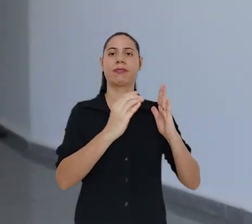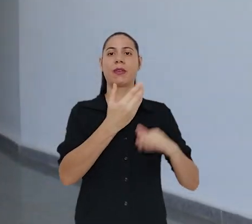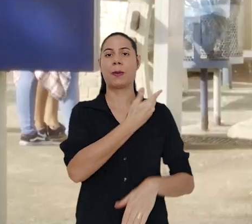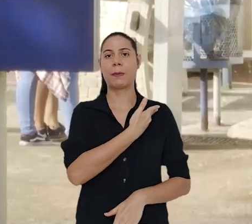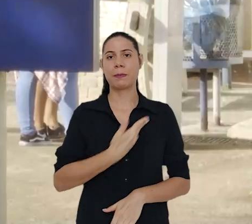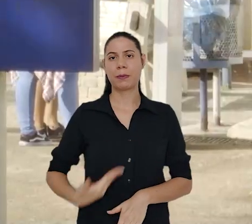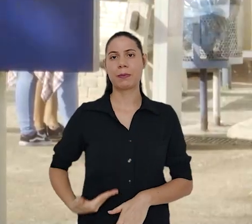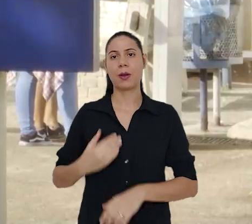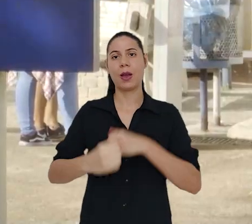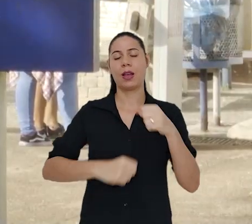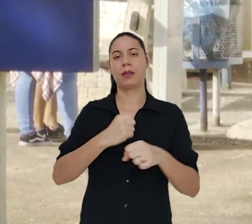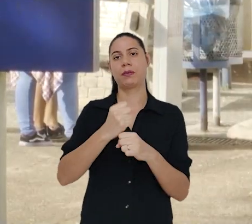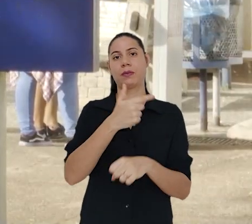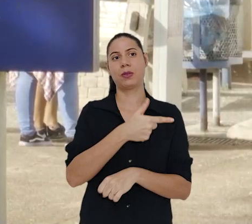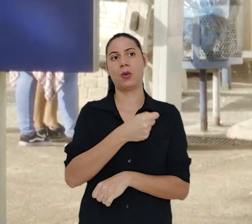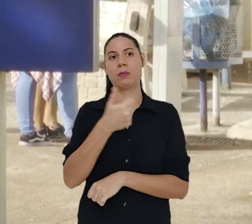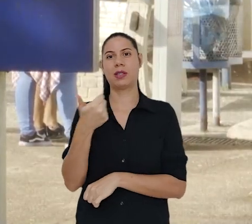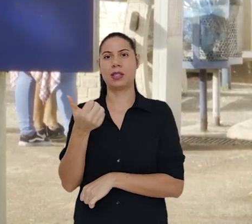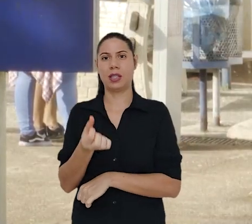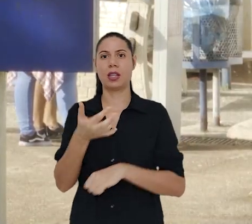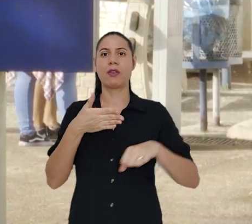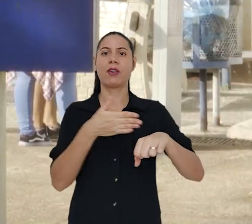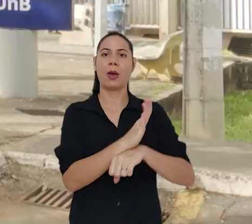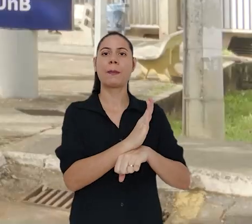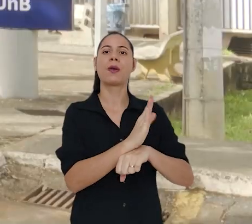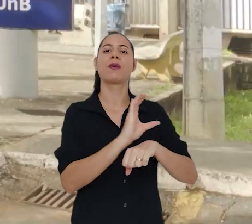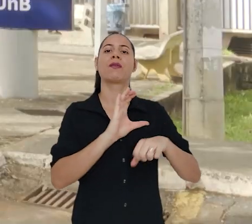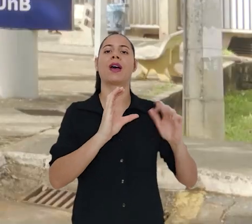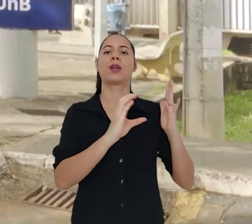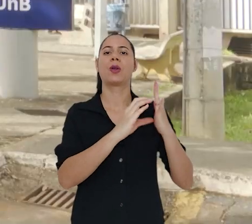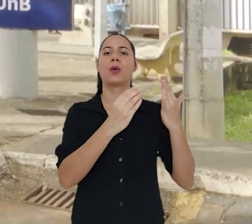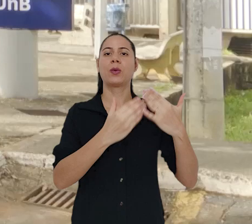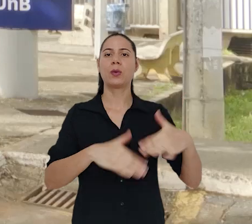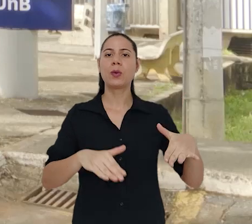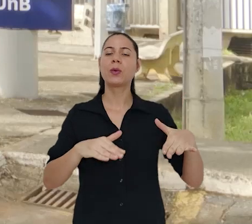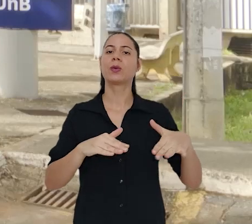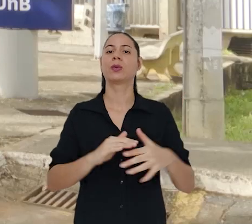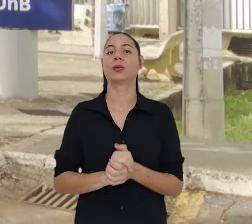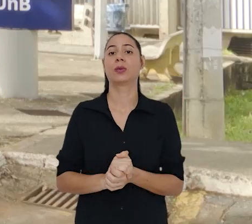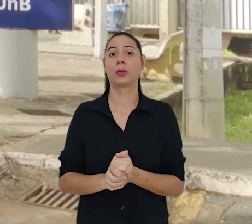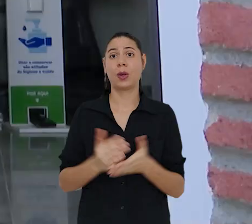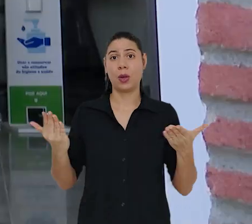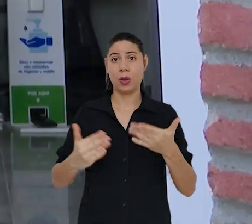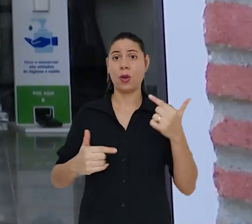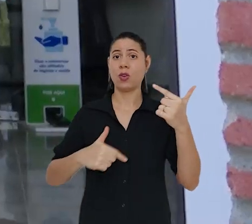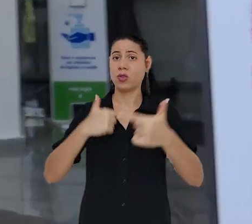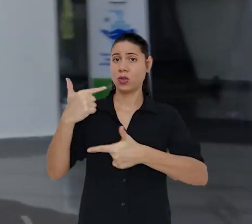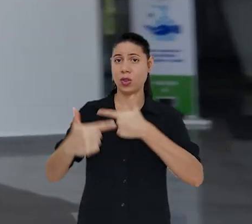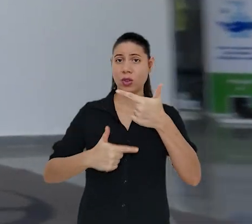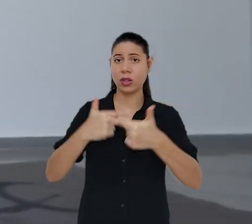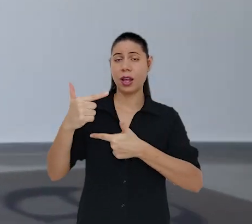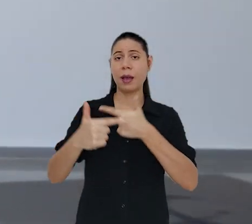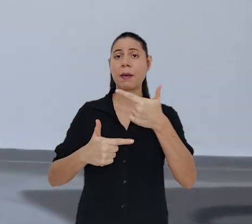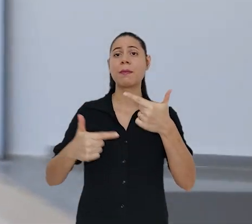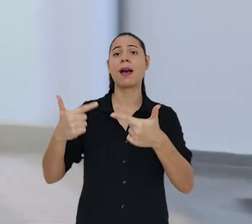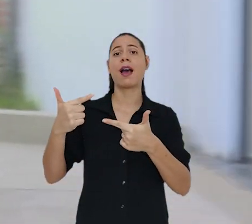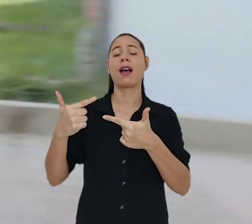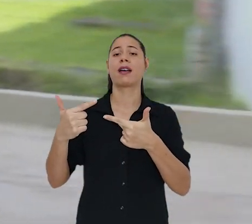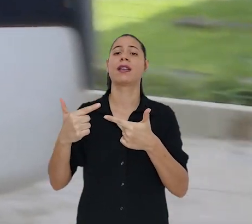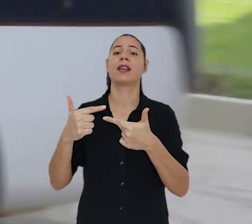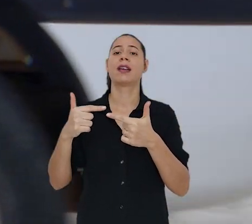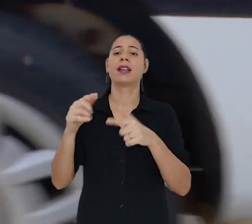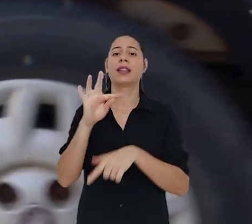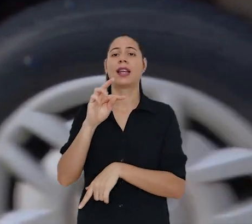público. Em 2016, foi aprovado no concurso da Fundação Universidade de Brasília e hoje desenvolve atividades